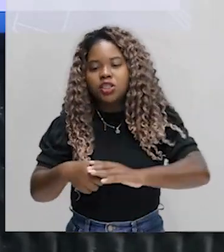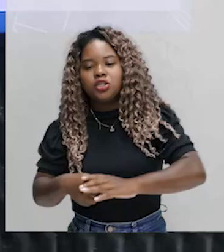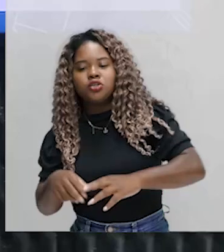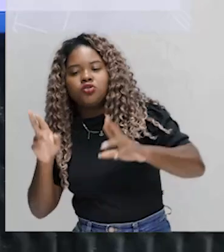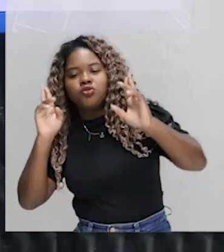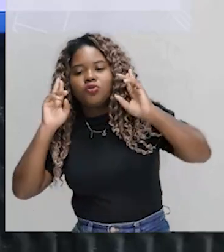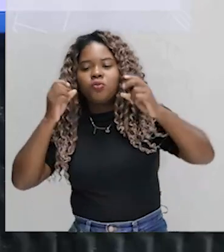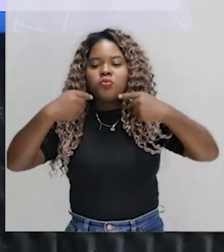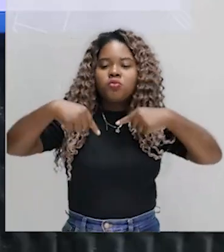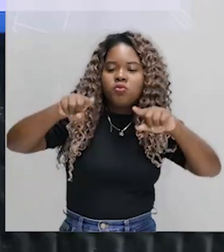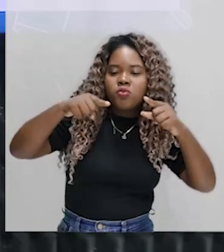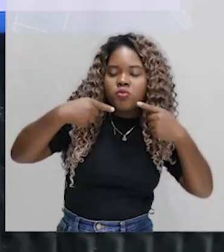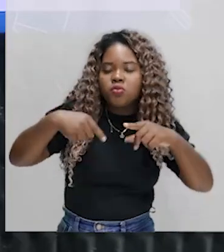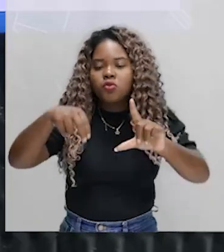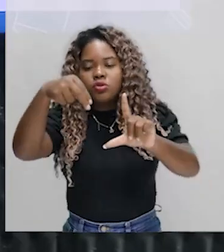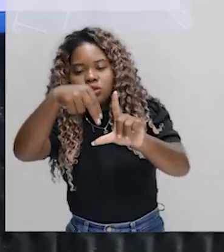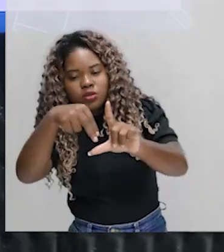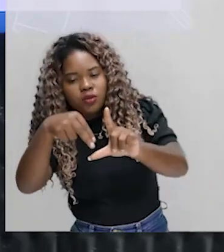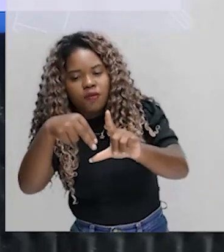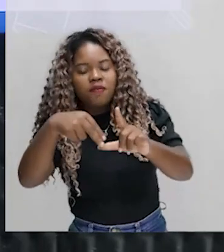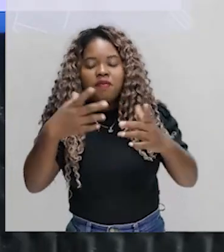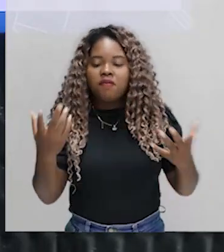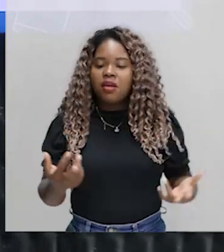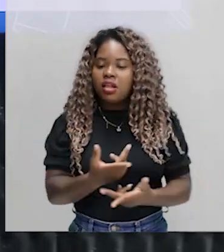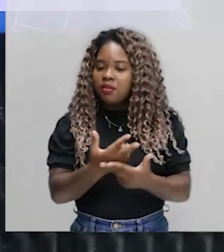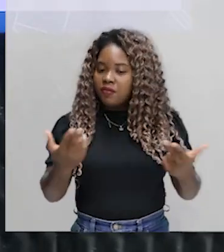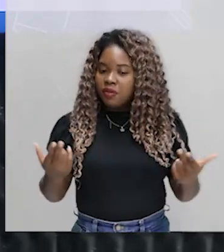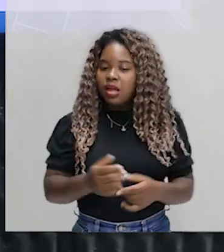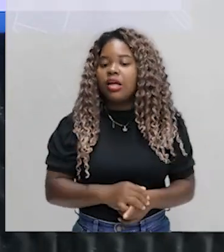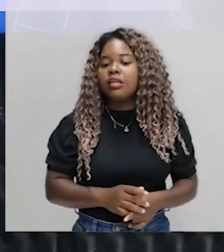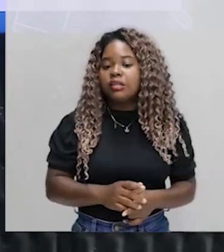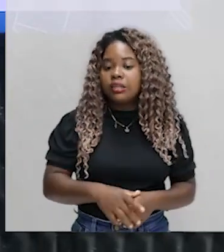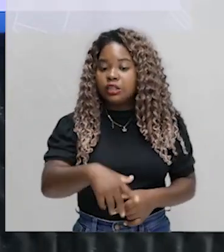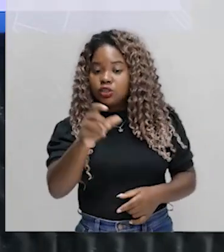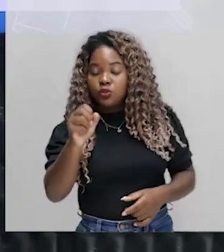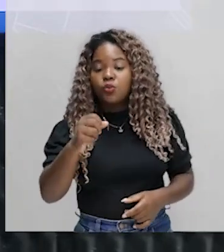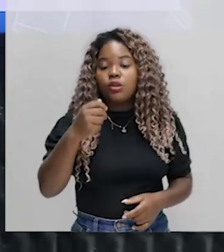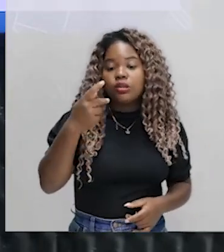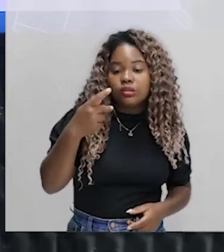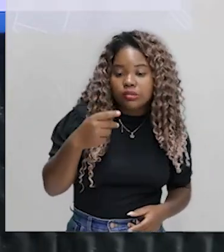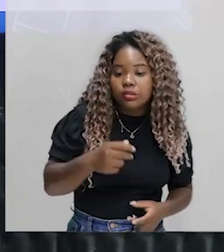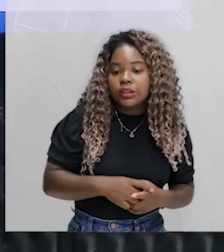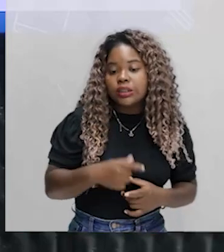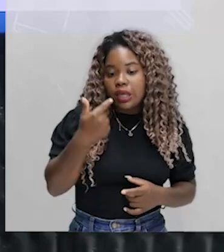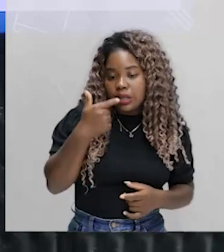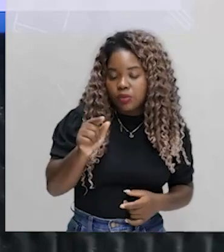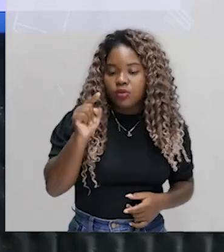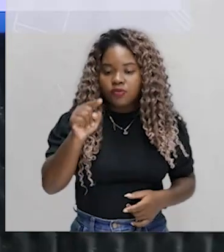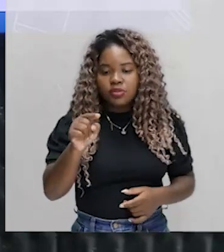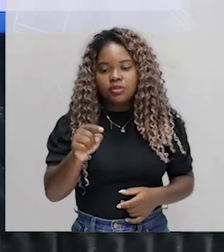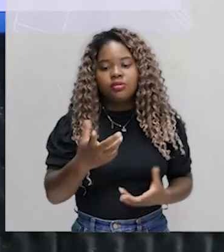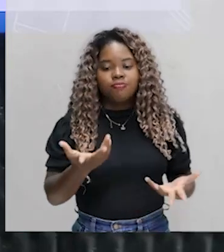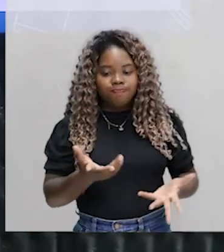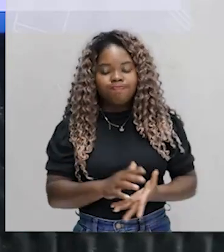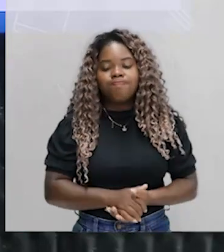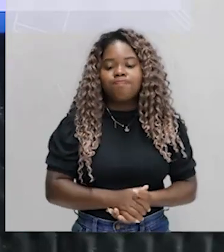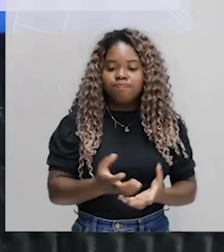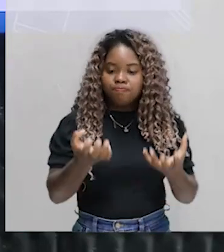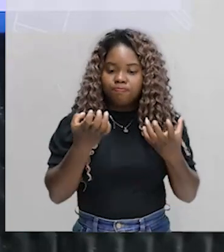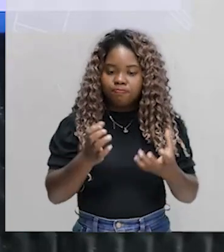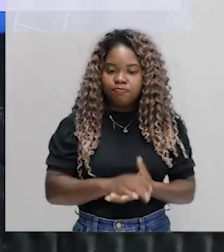filmes, séries, novelas, no idioma que você escolheu para fazer a prova, mais você aumenta o seu